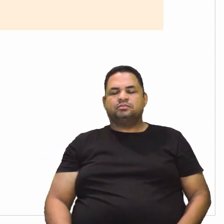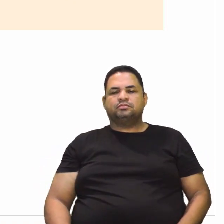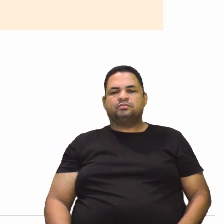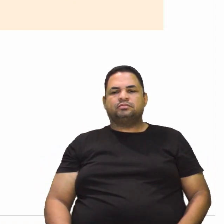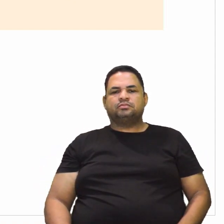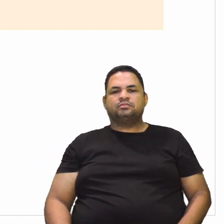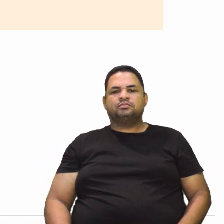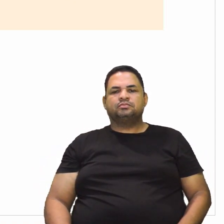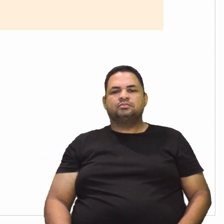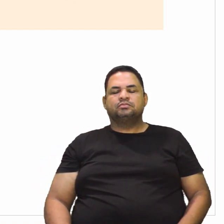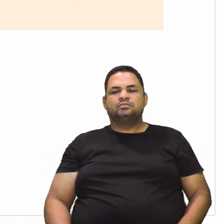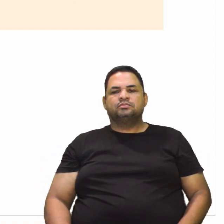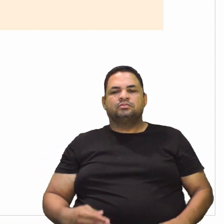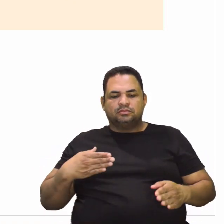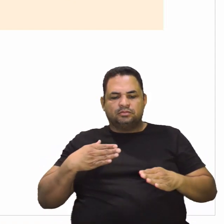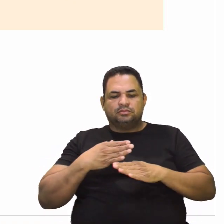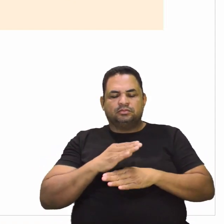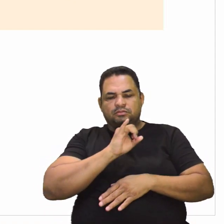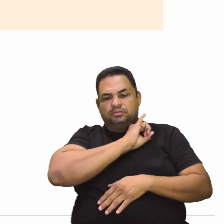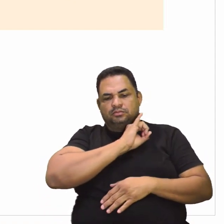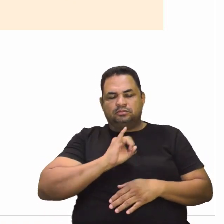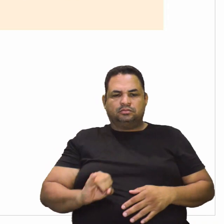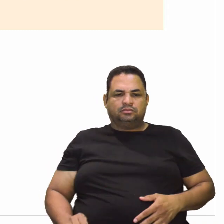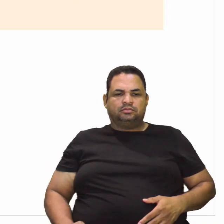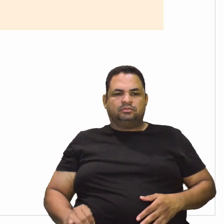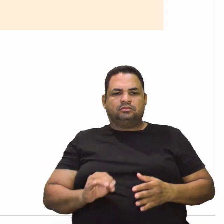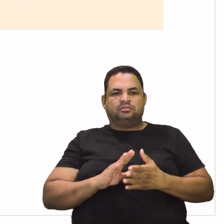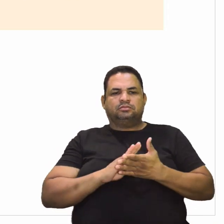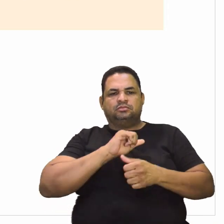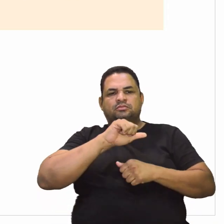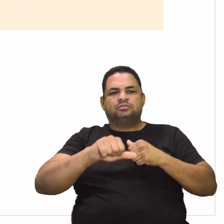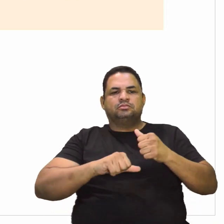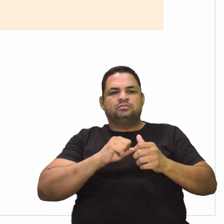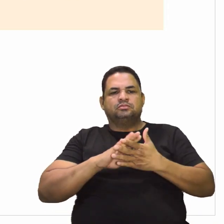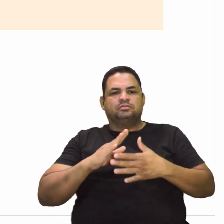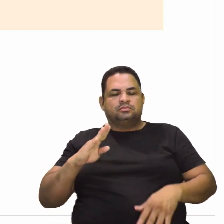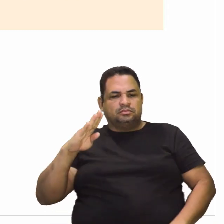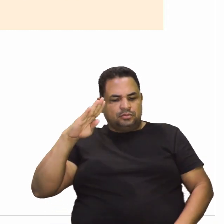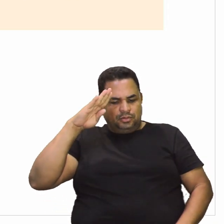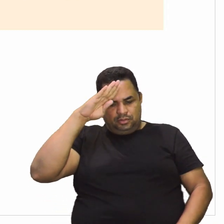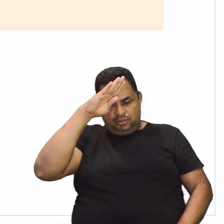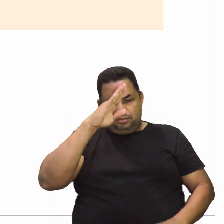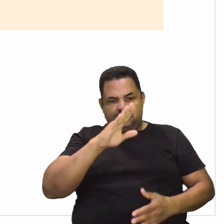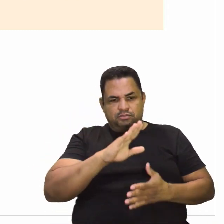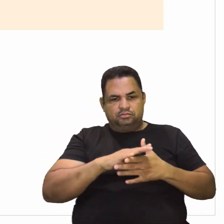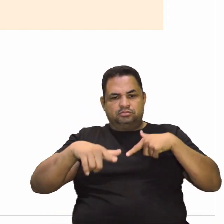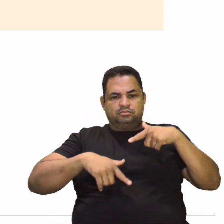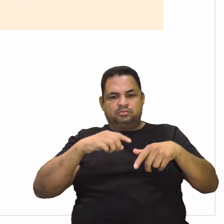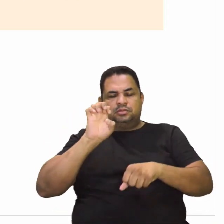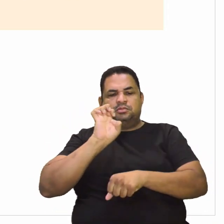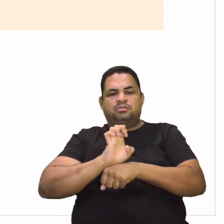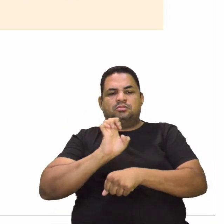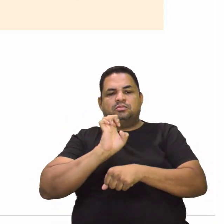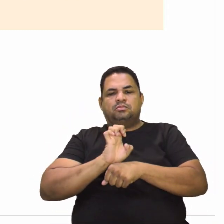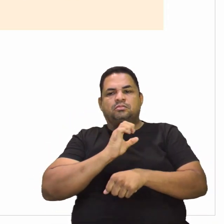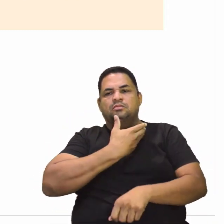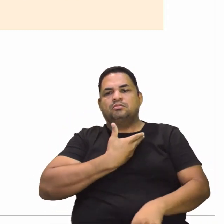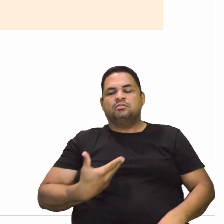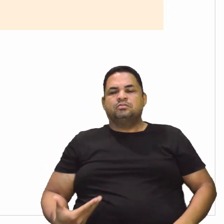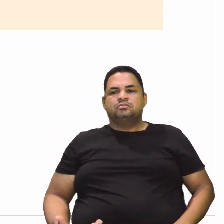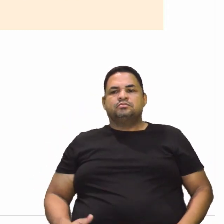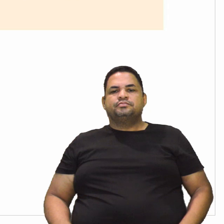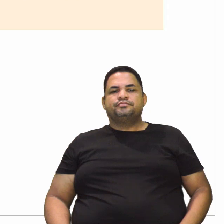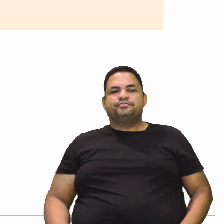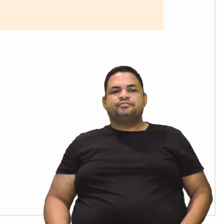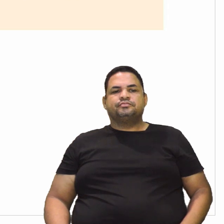diante. Eles entram no Império e se tornam ali um agente do Estado, porque eles vão servir o exército para